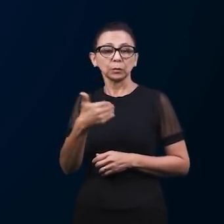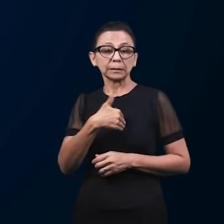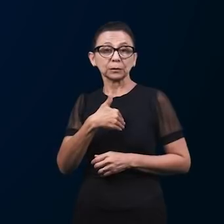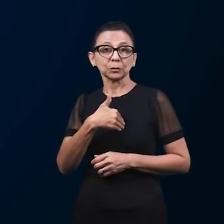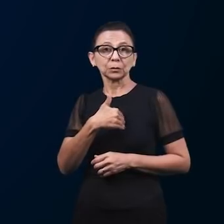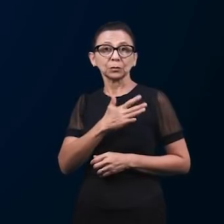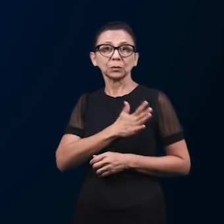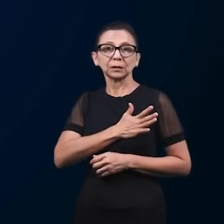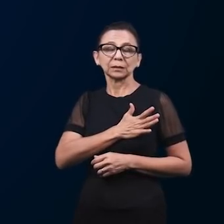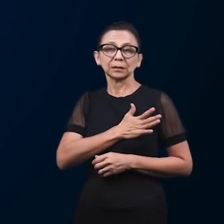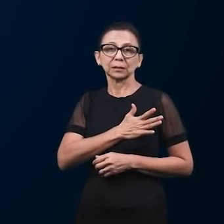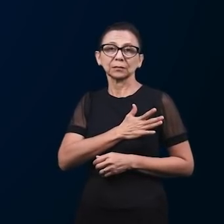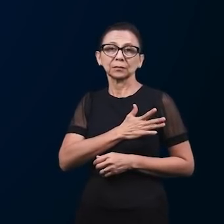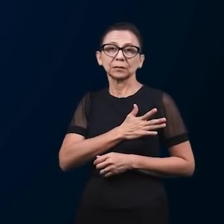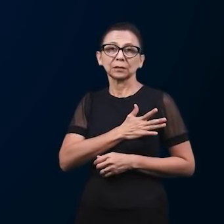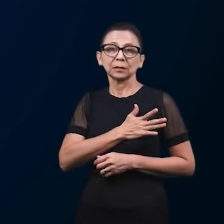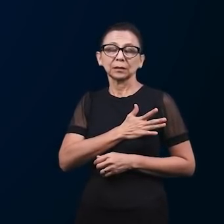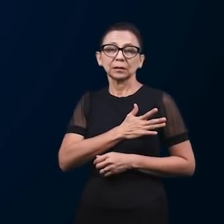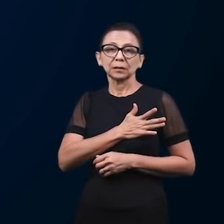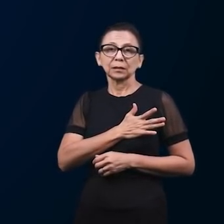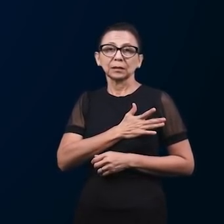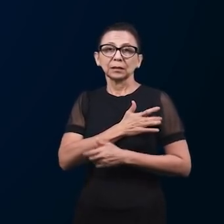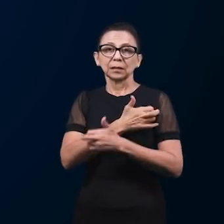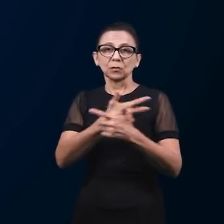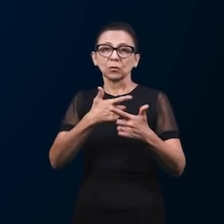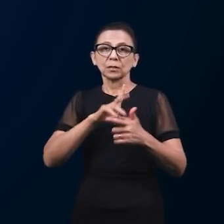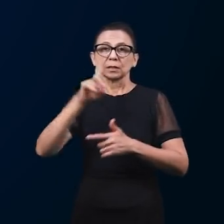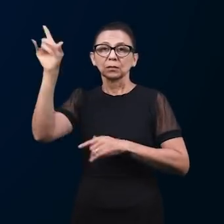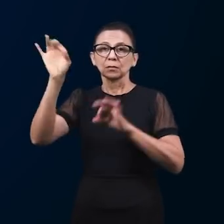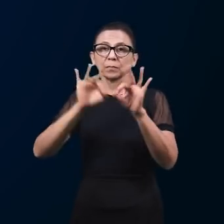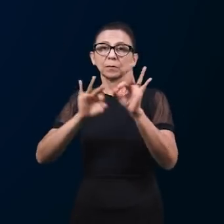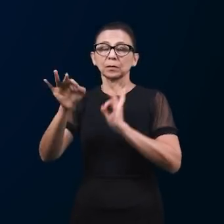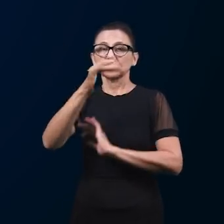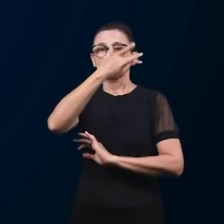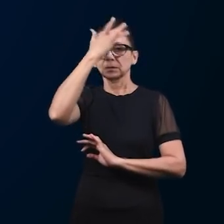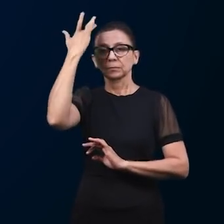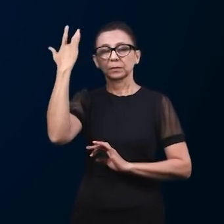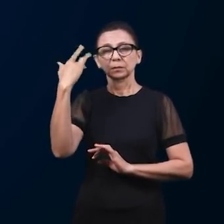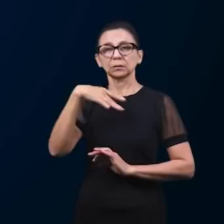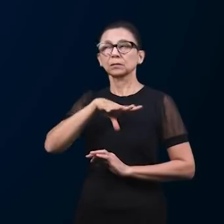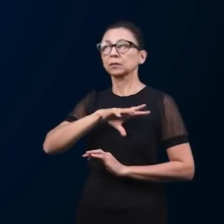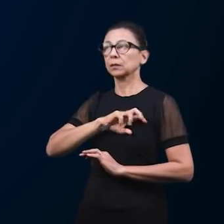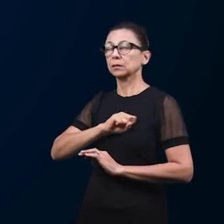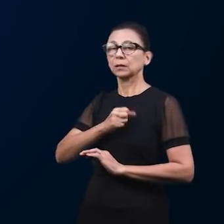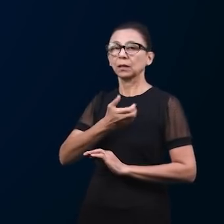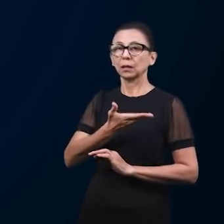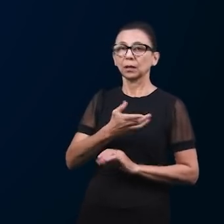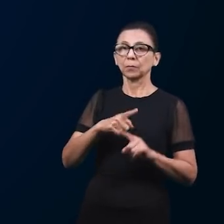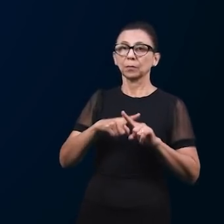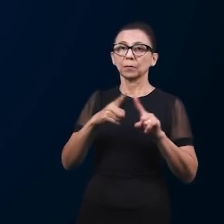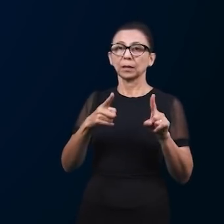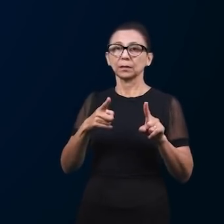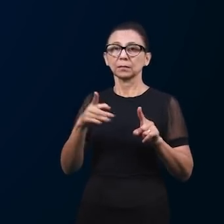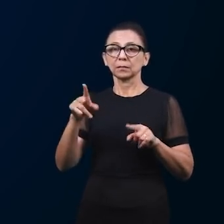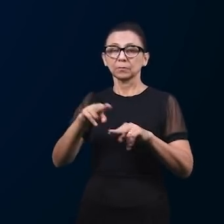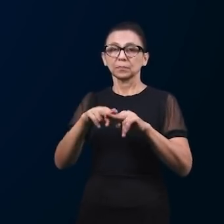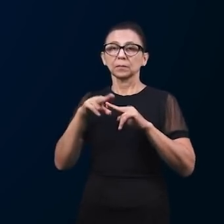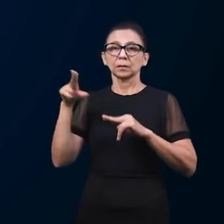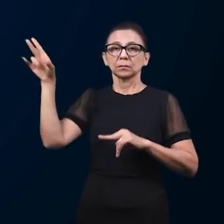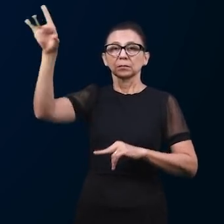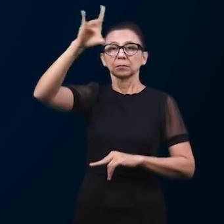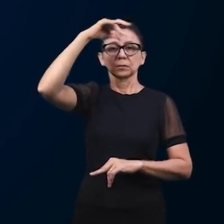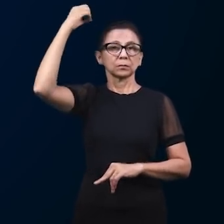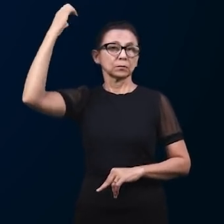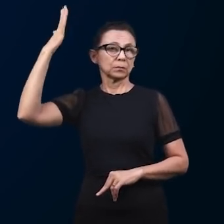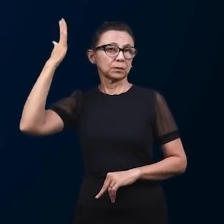em coração humano o que Deus tem preparado para aqueles que o amam, mas Deus nulo revelou pelo Espírito. Então é